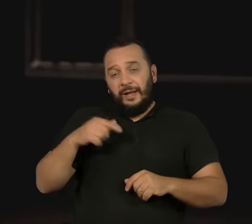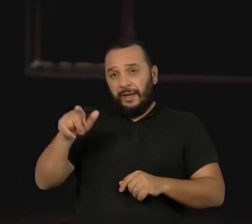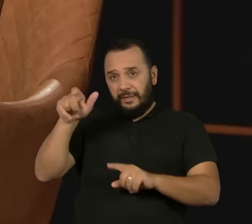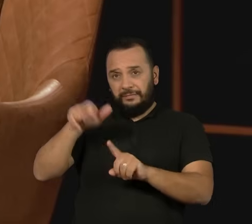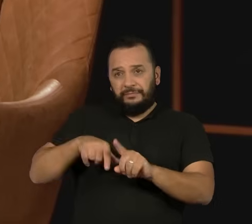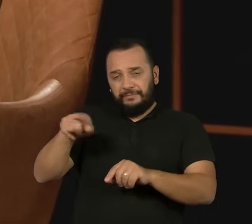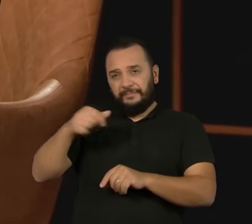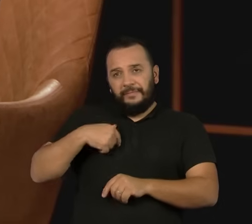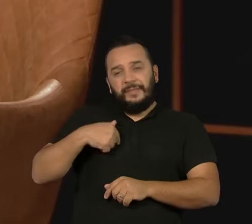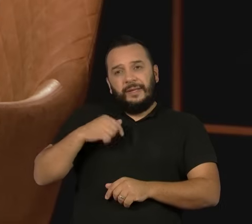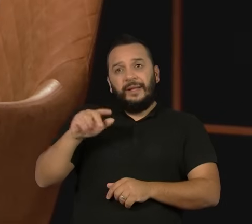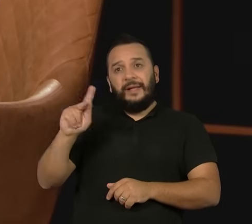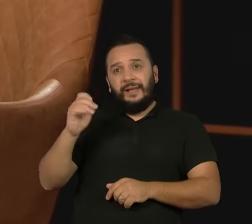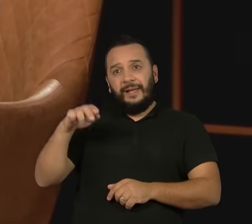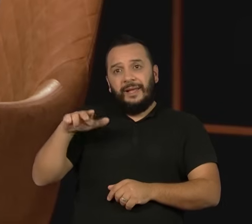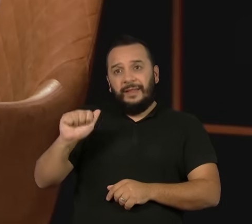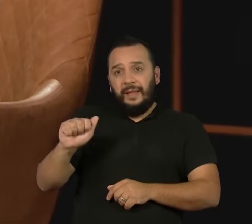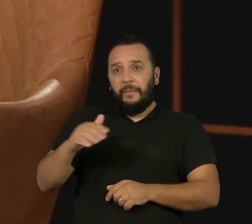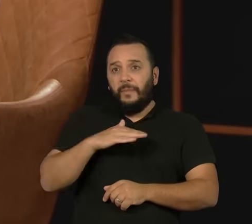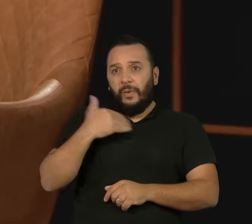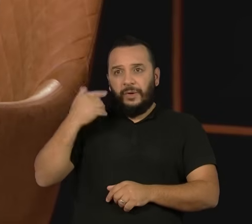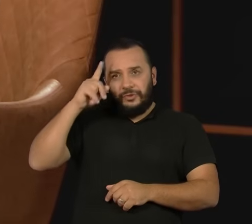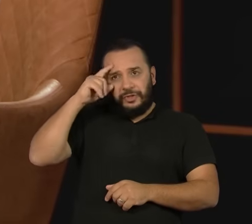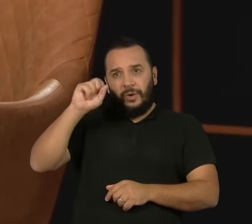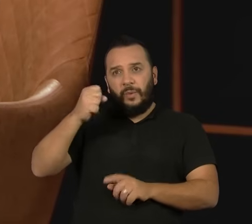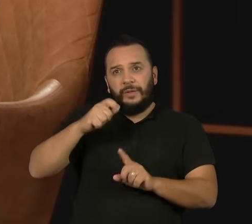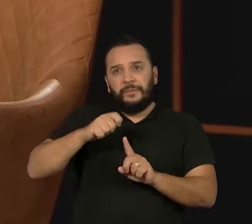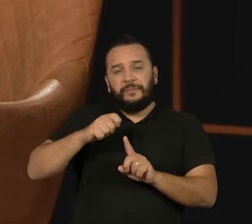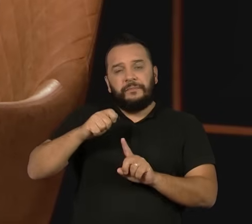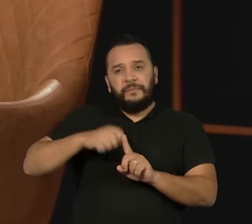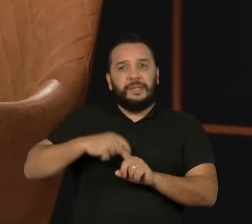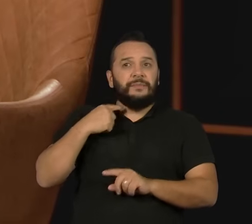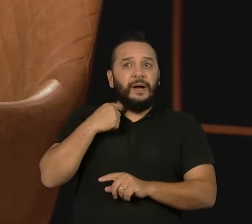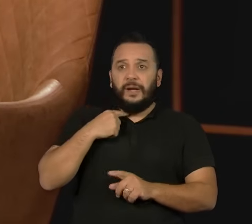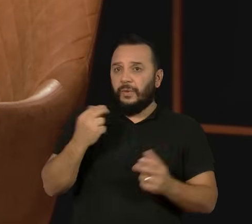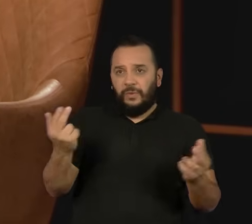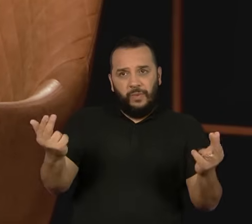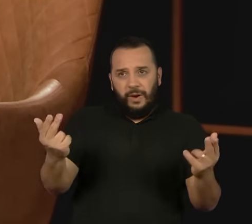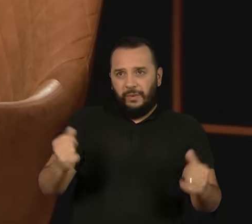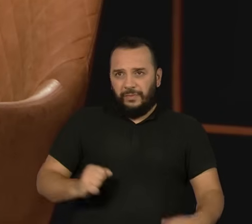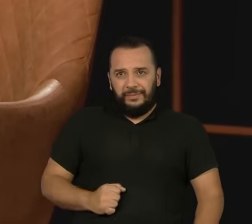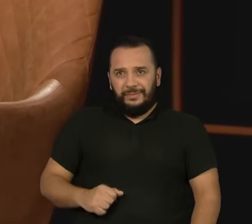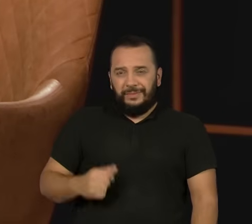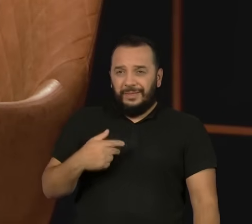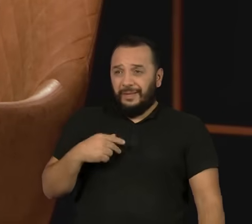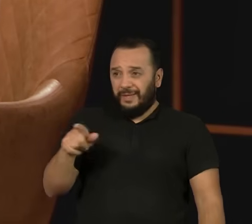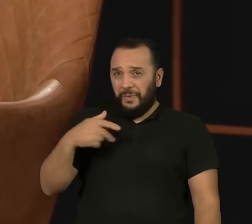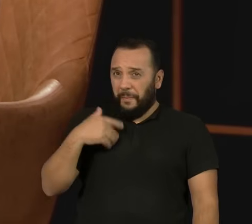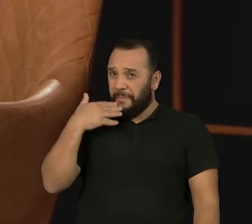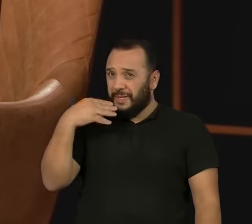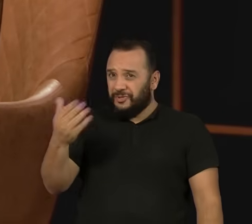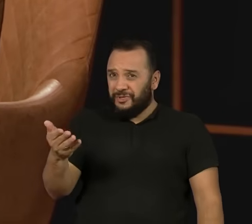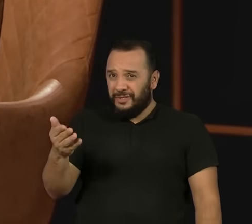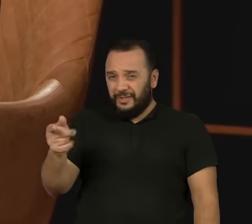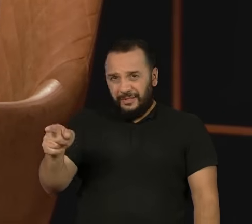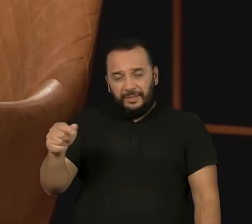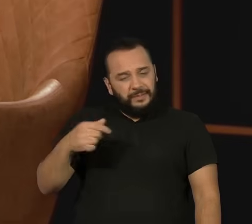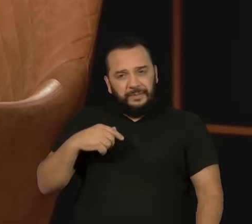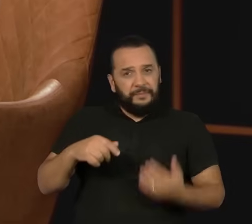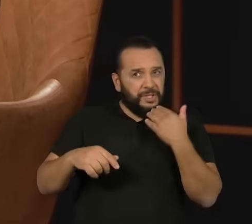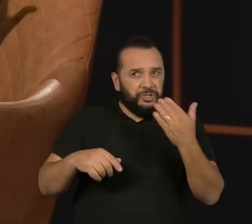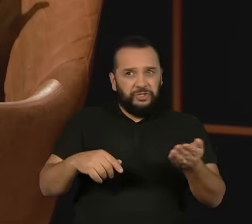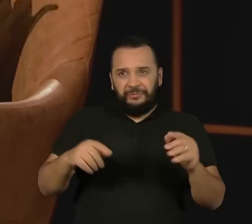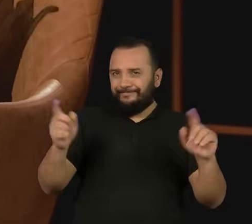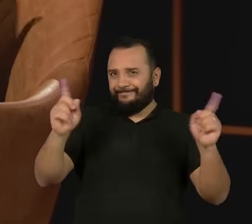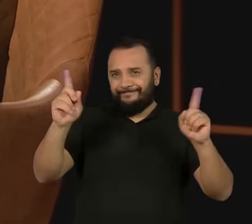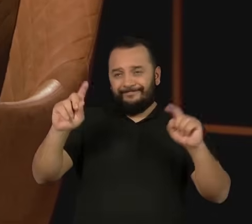8 de maio. E elas estão muito conectadas. Nenhuma das duas personagens fui eu que pedi, elas vieram para mim, uma pelo Márcio